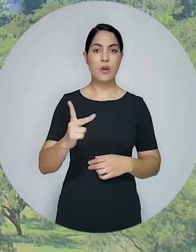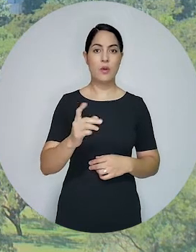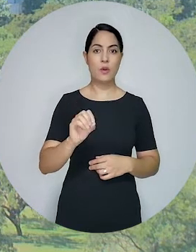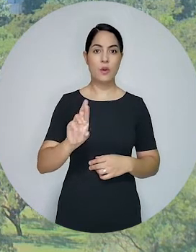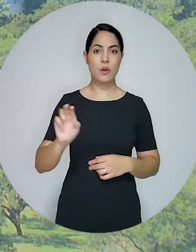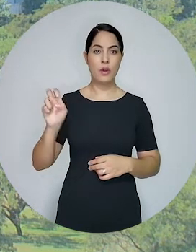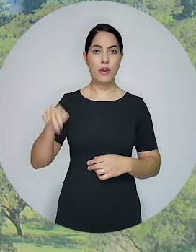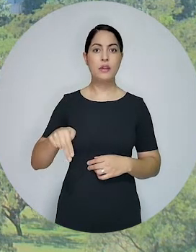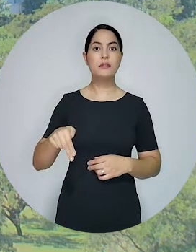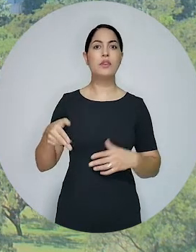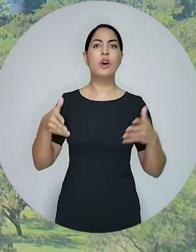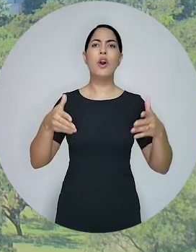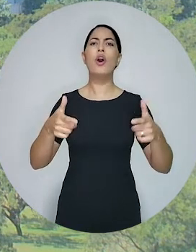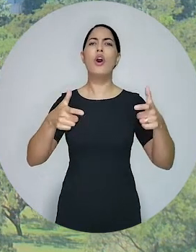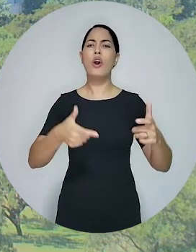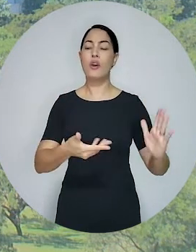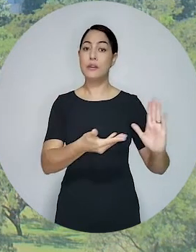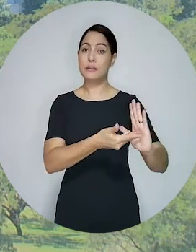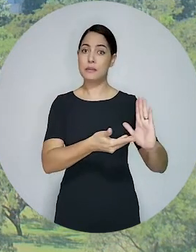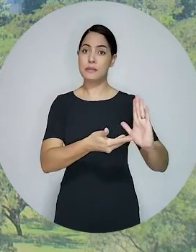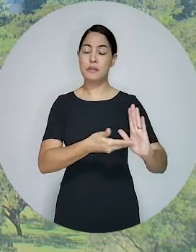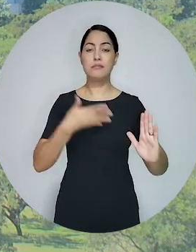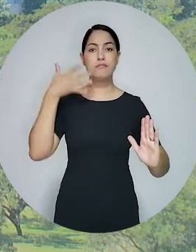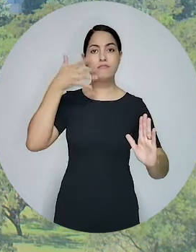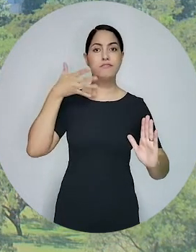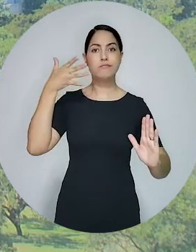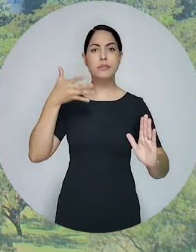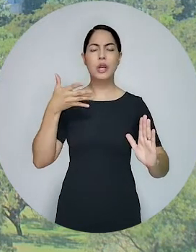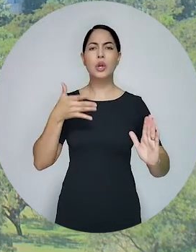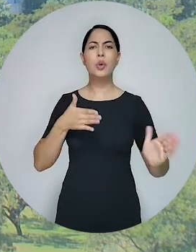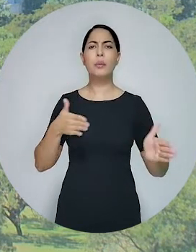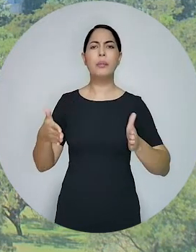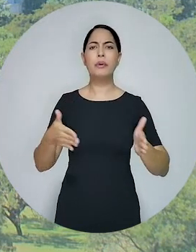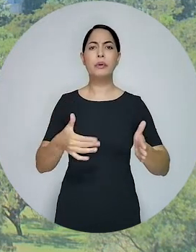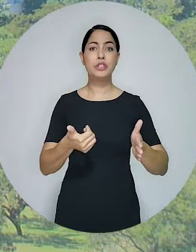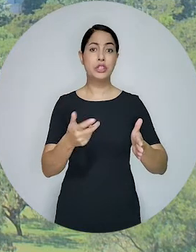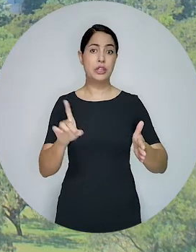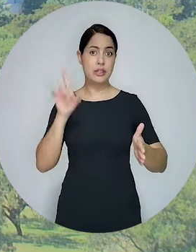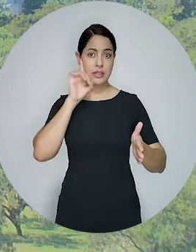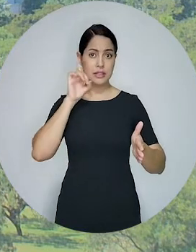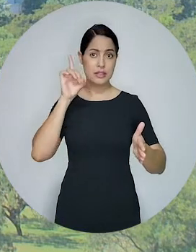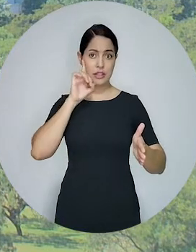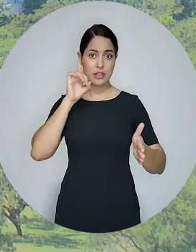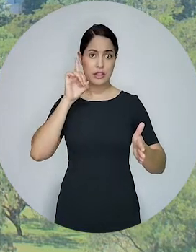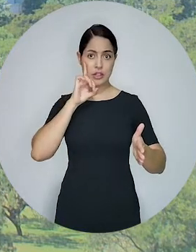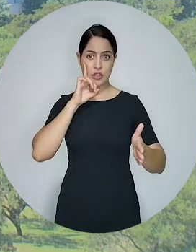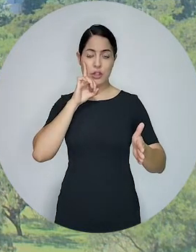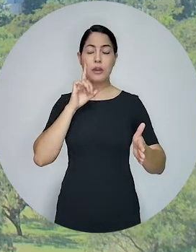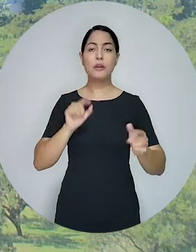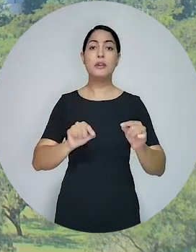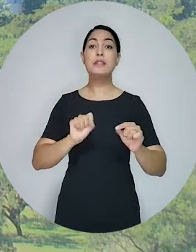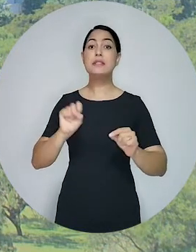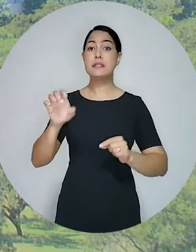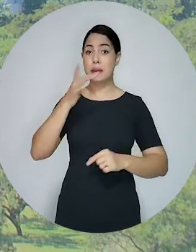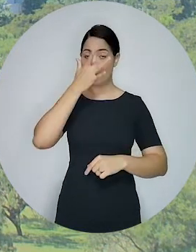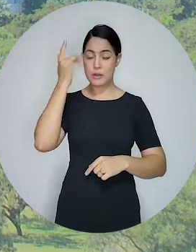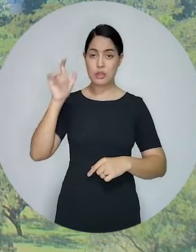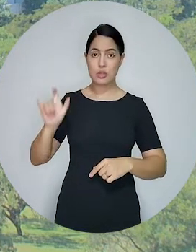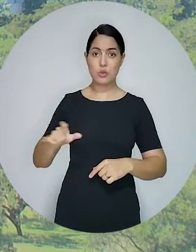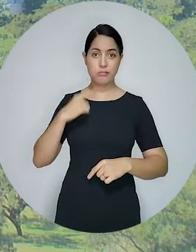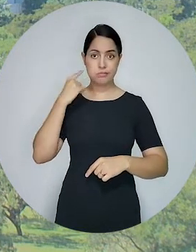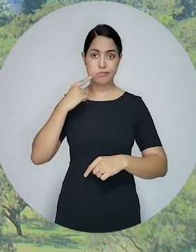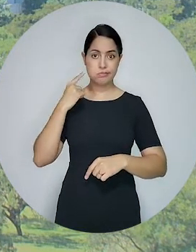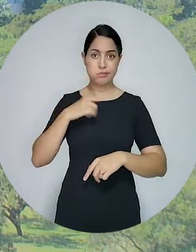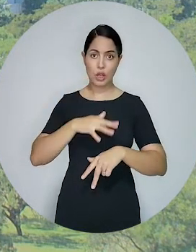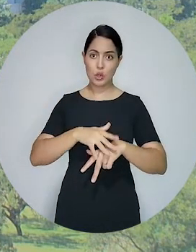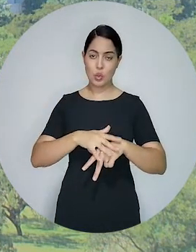Deputados para tratar da proposta que suspende os prazos processuais em 15 dias quando o advogado constituído nos autos